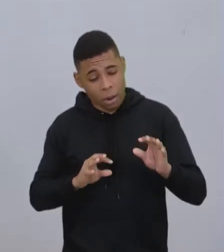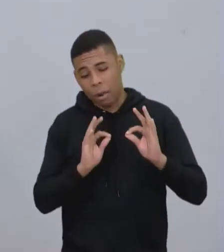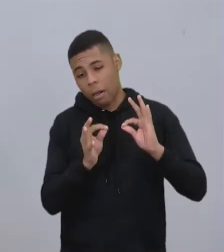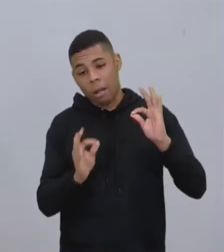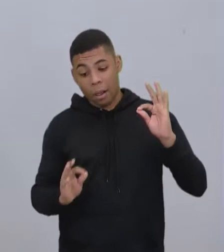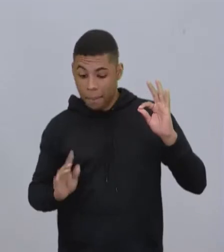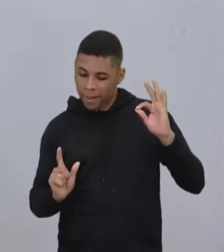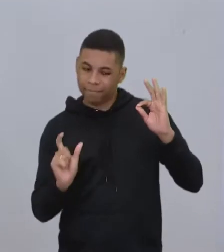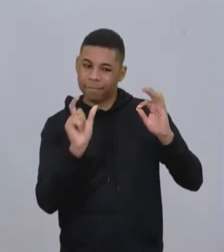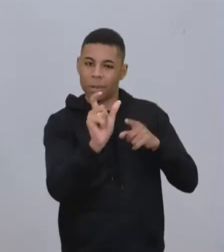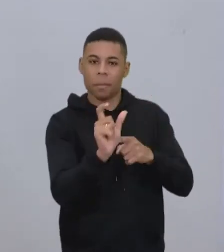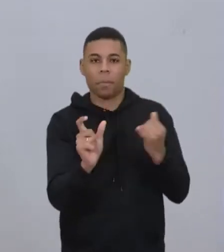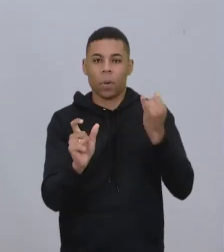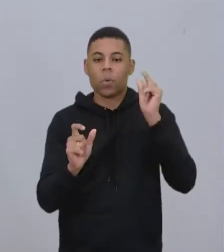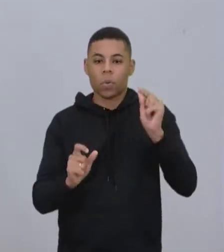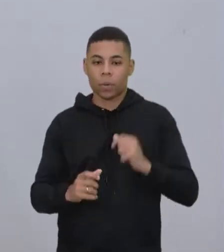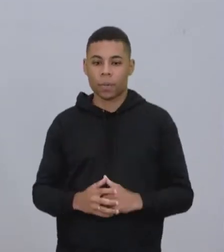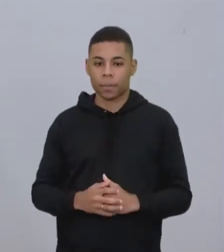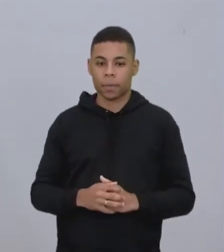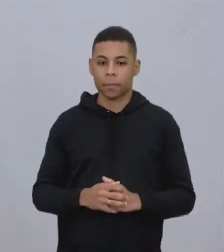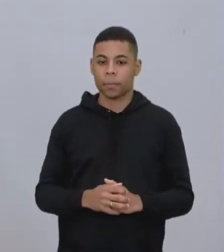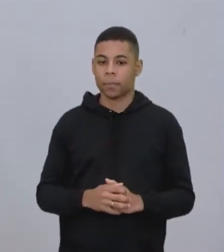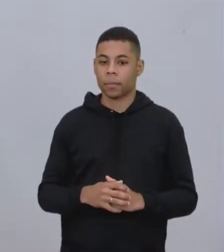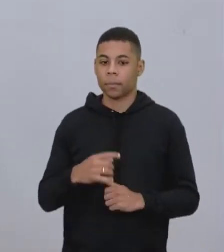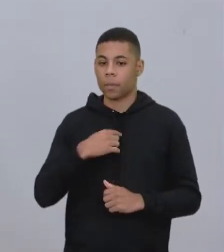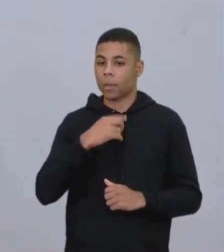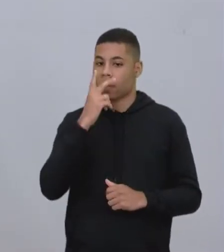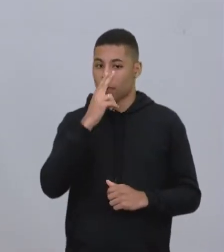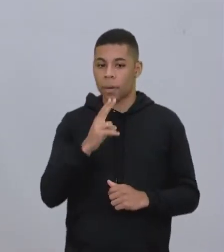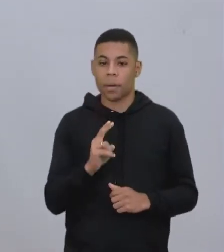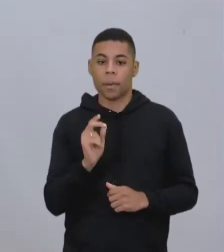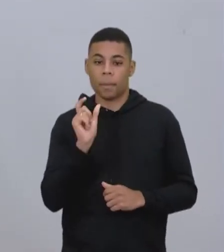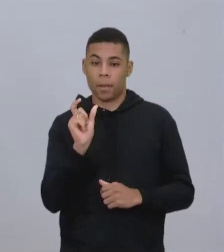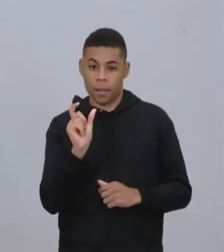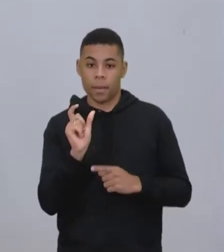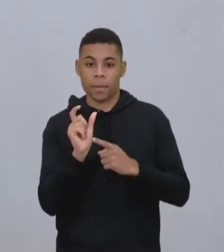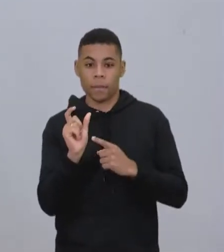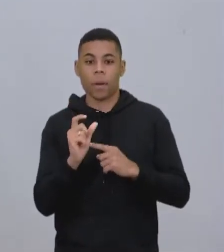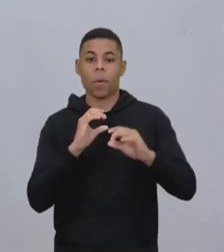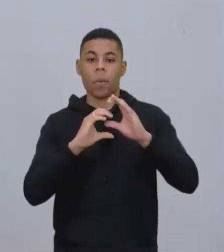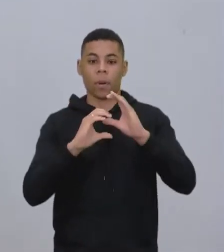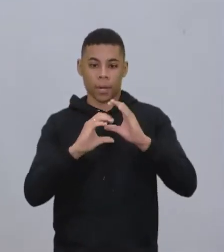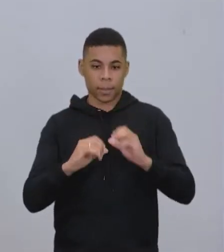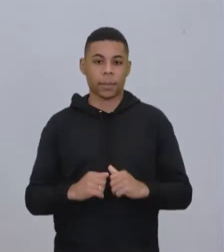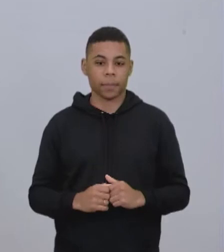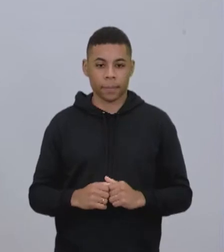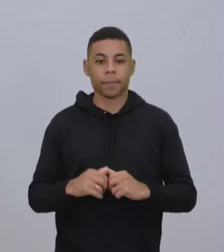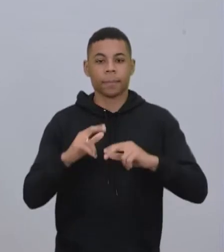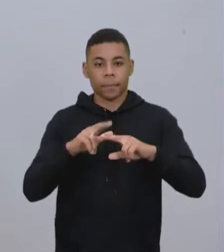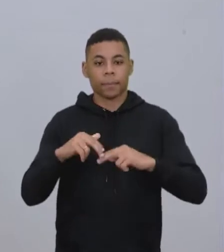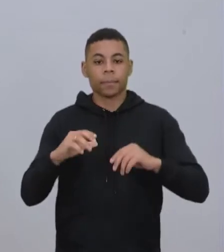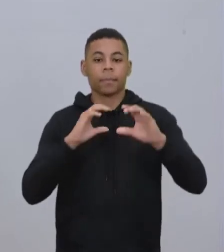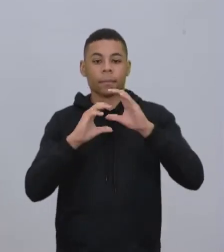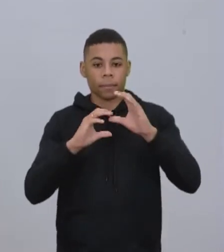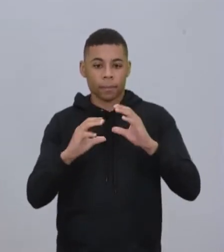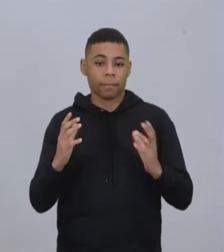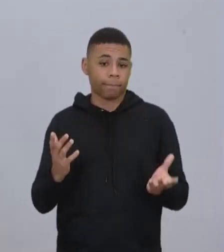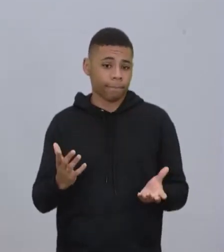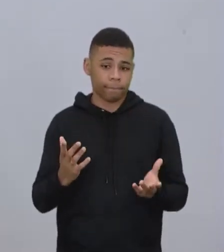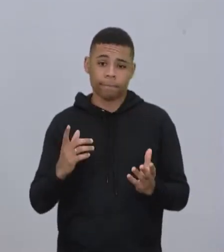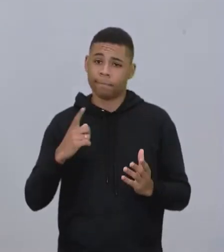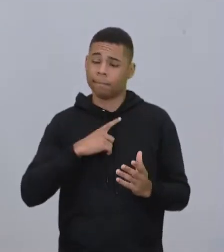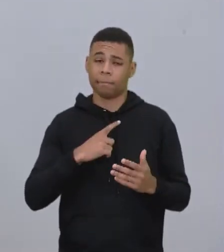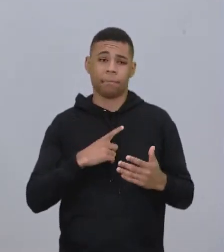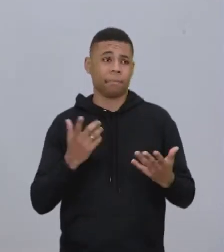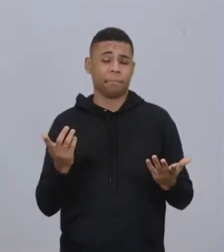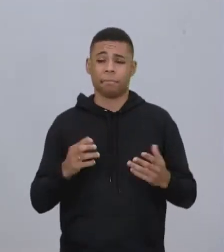pro Mauro, eu acredito que seja a palavra aí comunicação, né? Porque a gente desenvolve a comunicação ali interpessoal em todos os